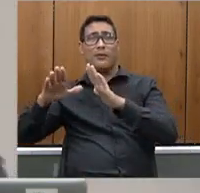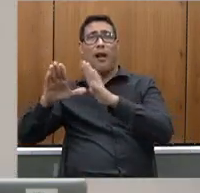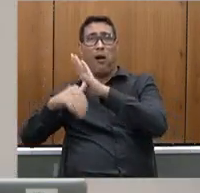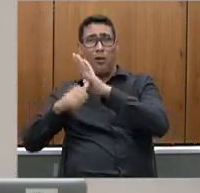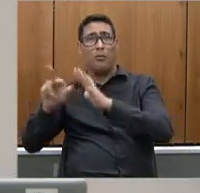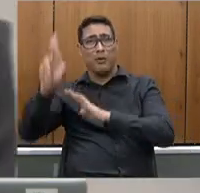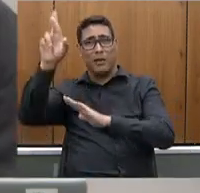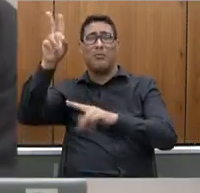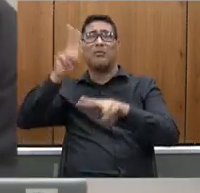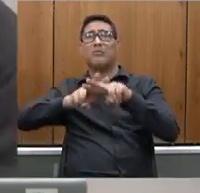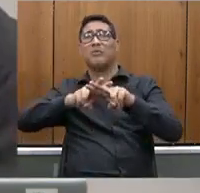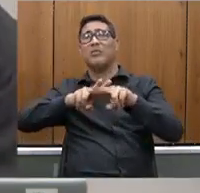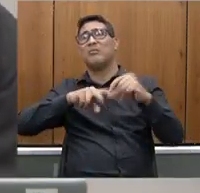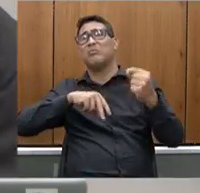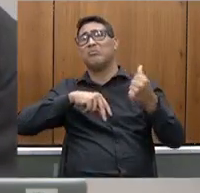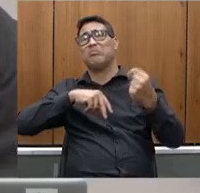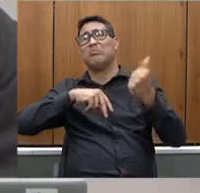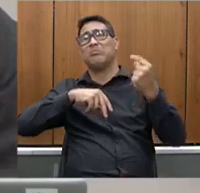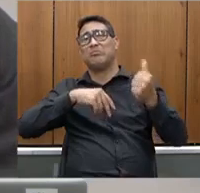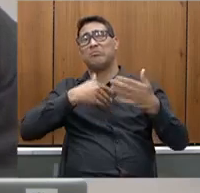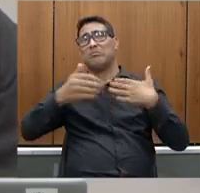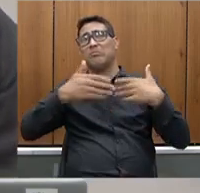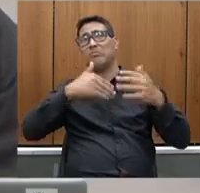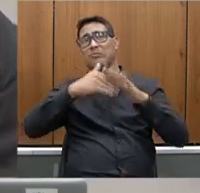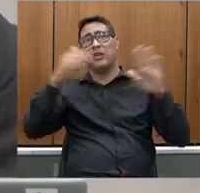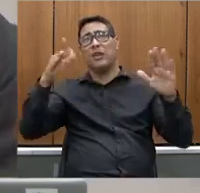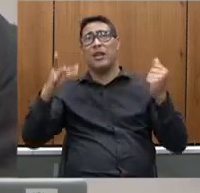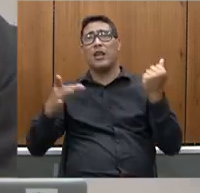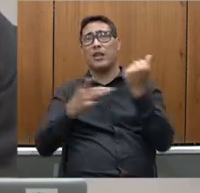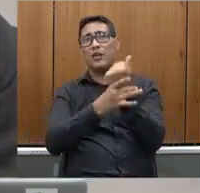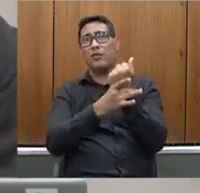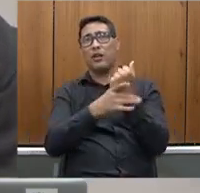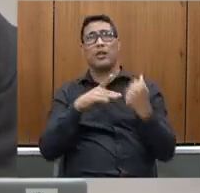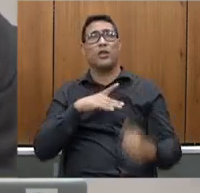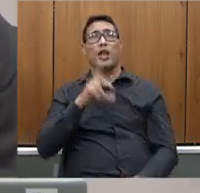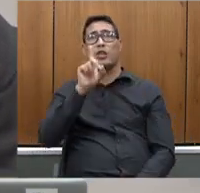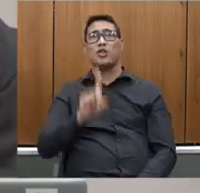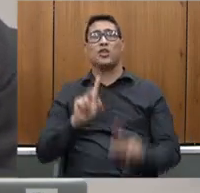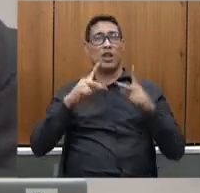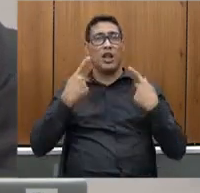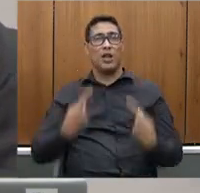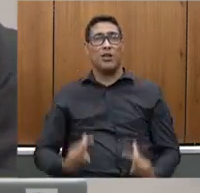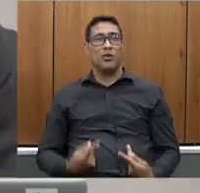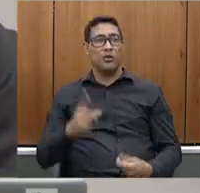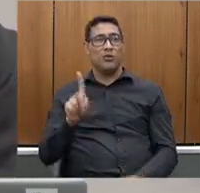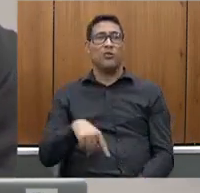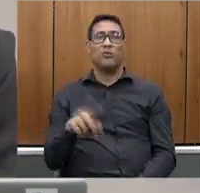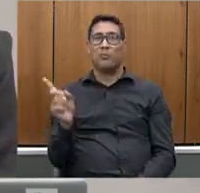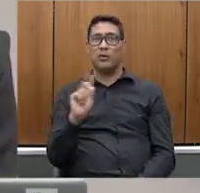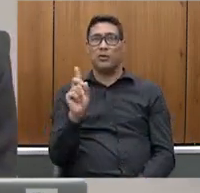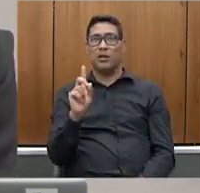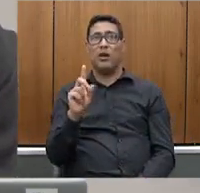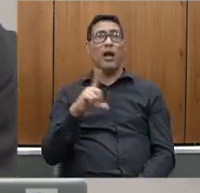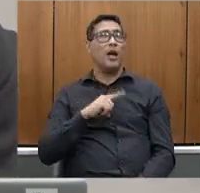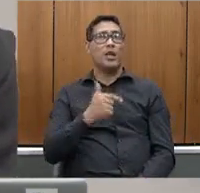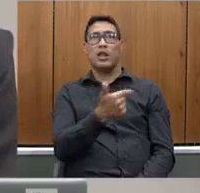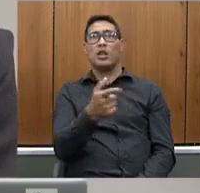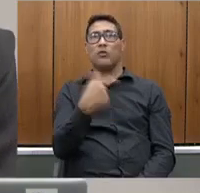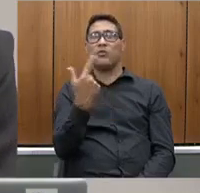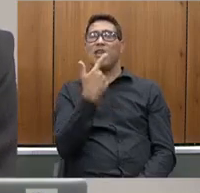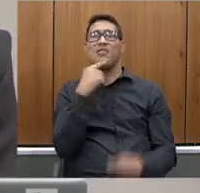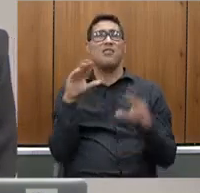nenhum e aqui é comissão de segurança então aqui não é Comissão de Direitos Humanos Não vamos deixar isso bem claro que aqui não tem essa esse